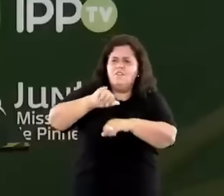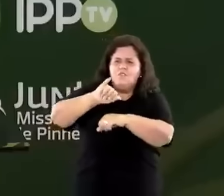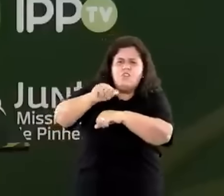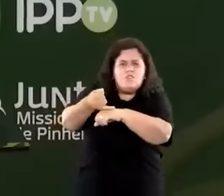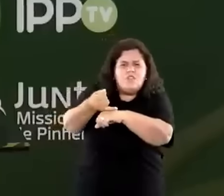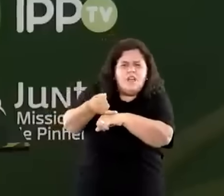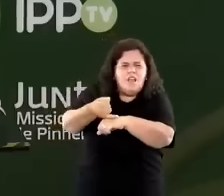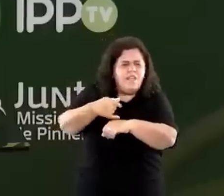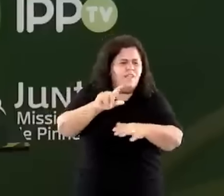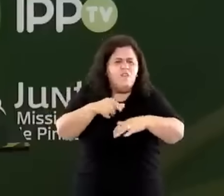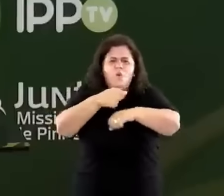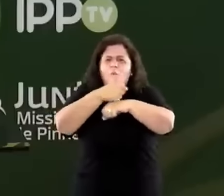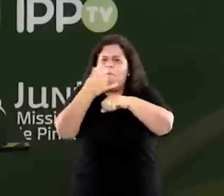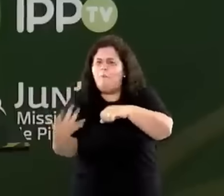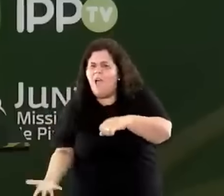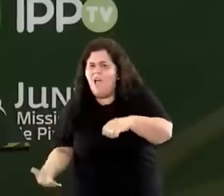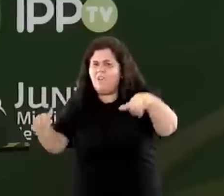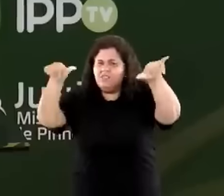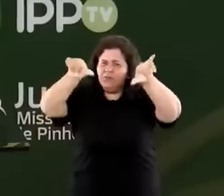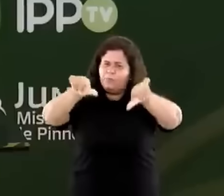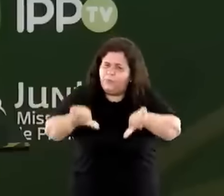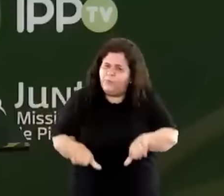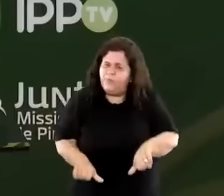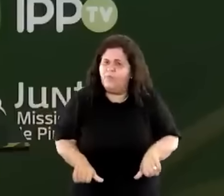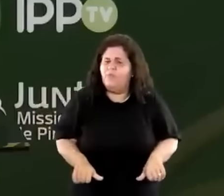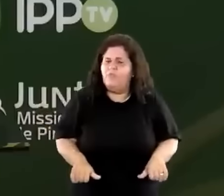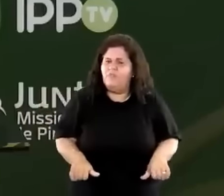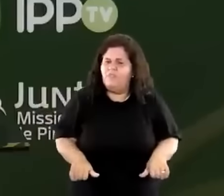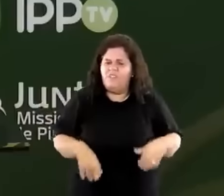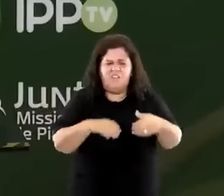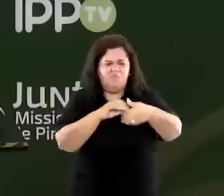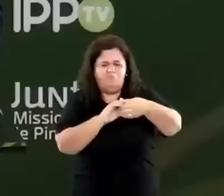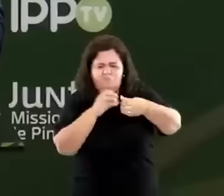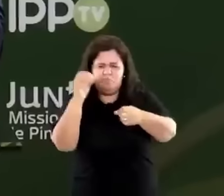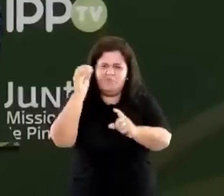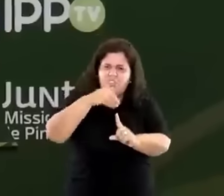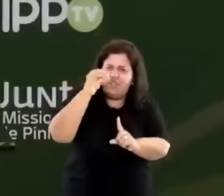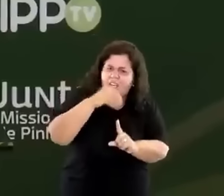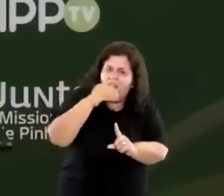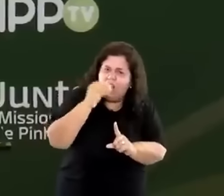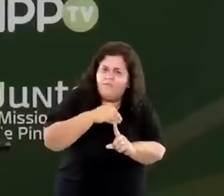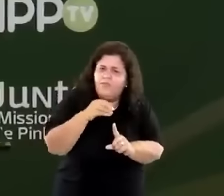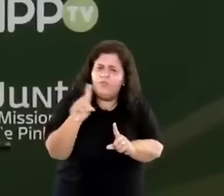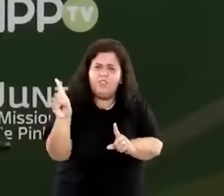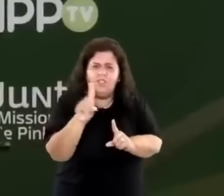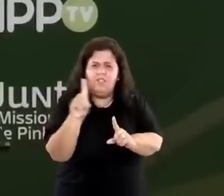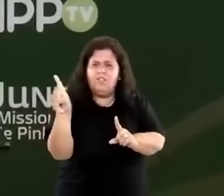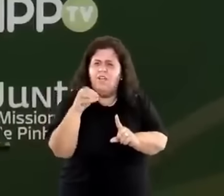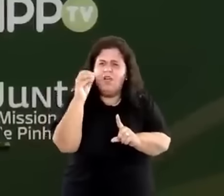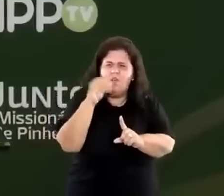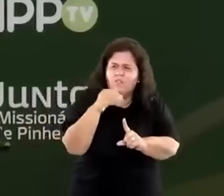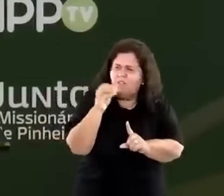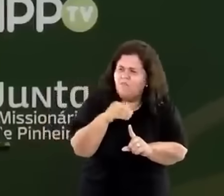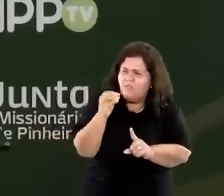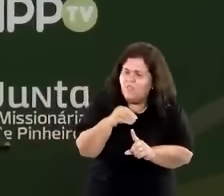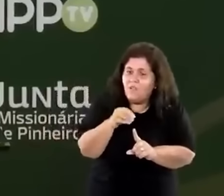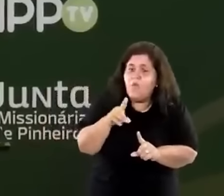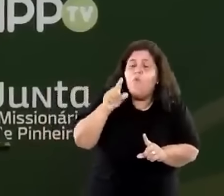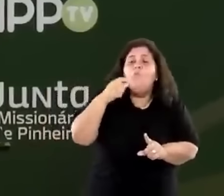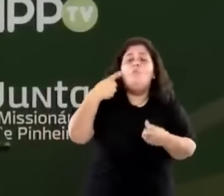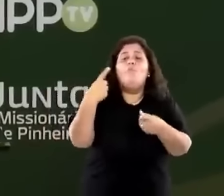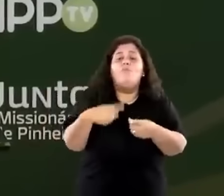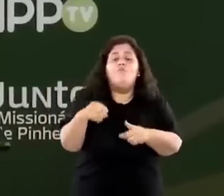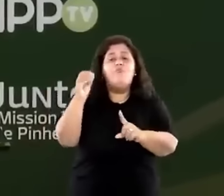ela era vulnerável a um poder militar mais forte ela caiu nas duas vezes porque Deus